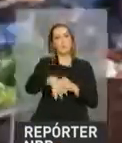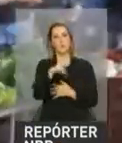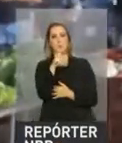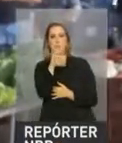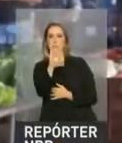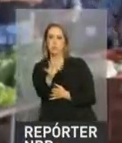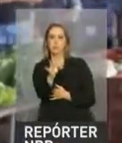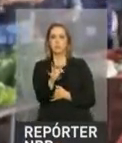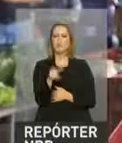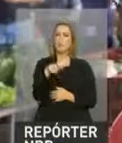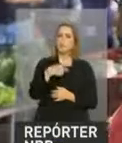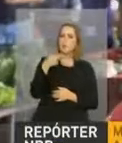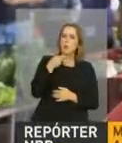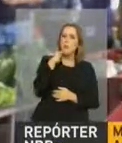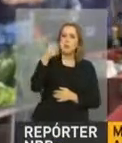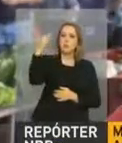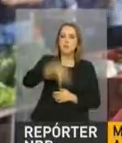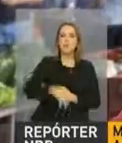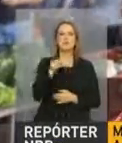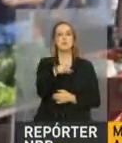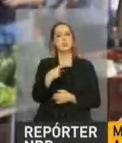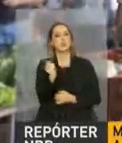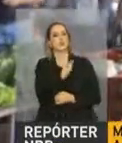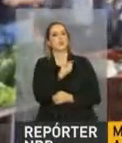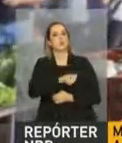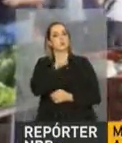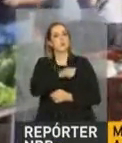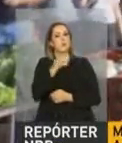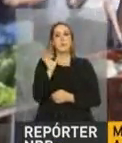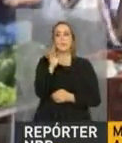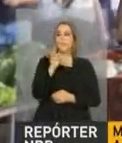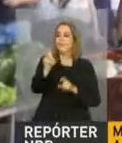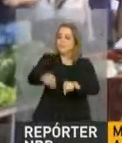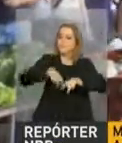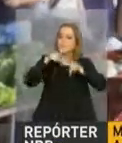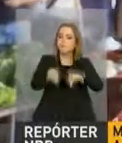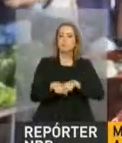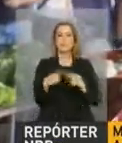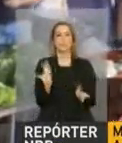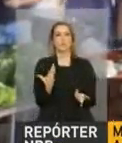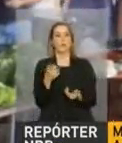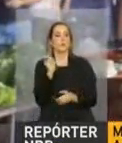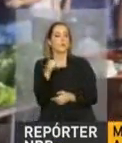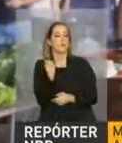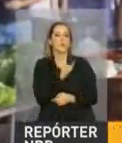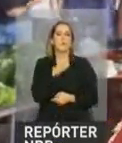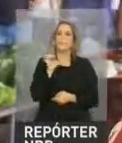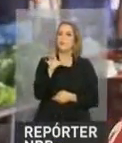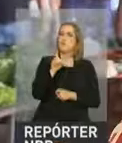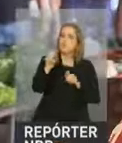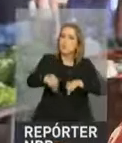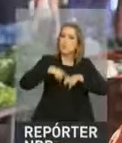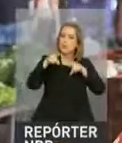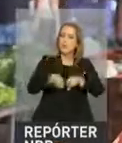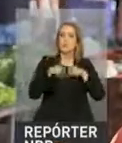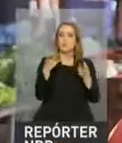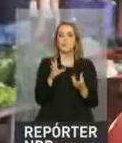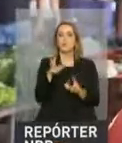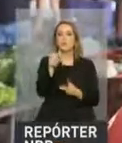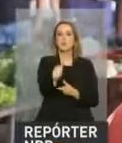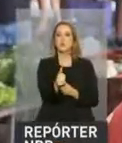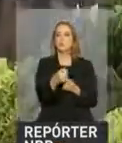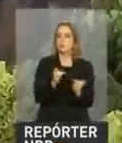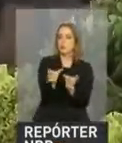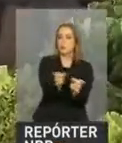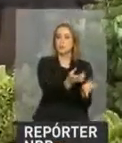passa bem claro nós vivemos somente da da roça nós vemos somente dada a partir de é duro de comércio